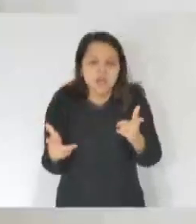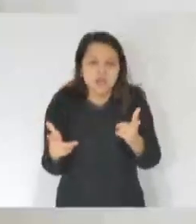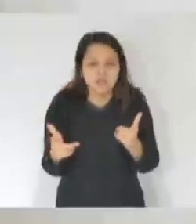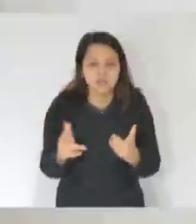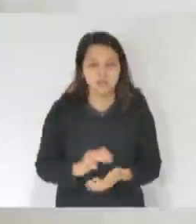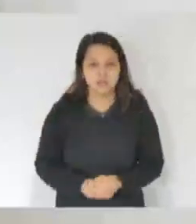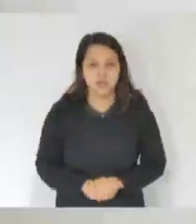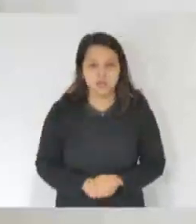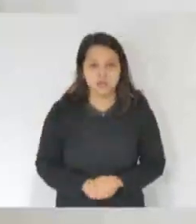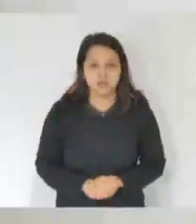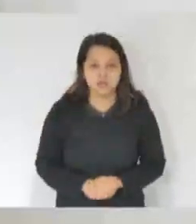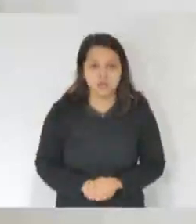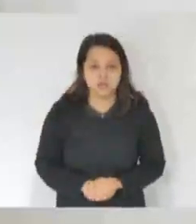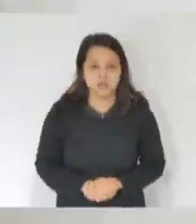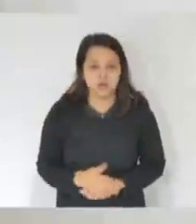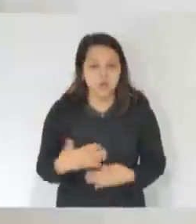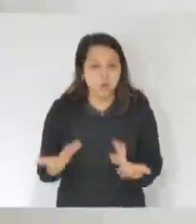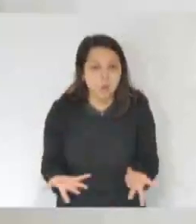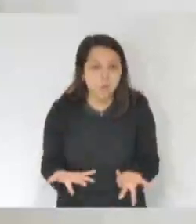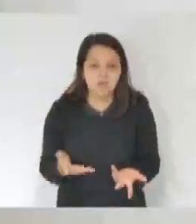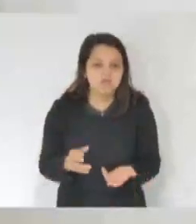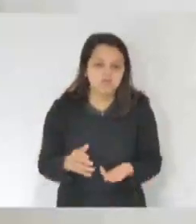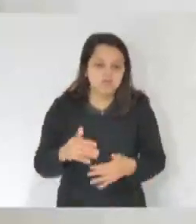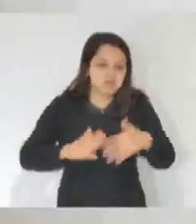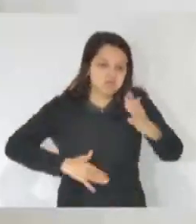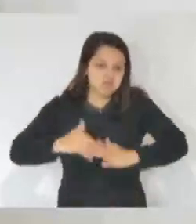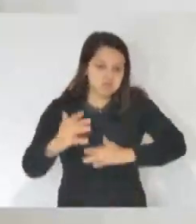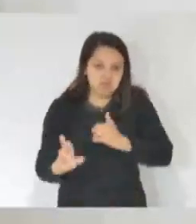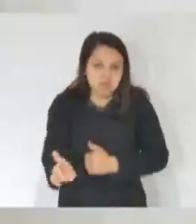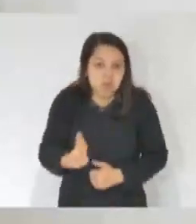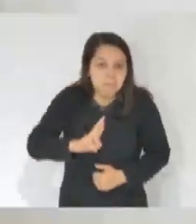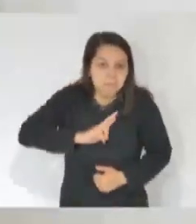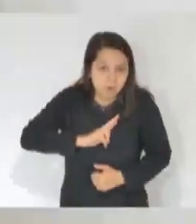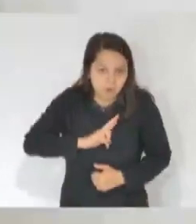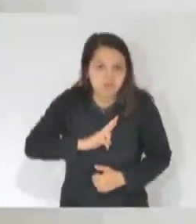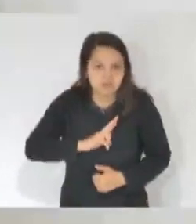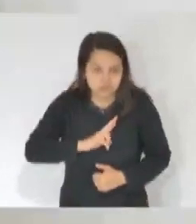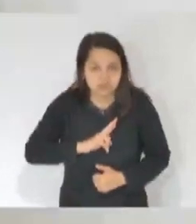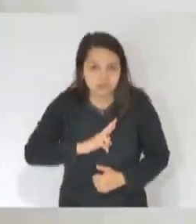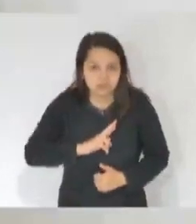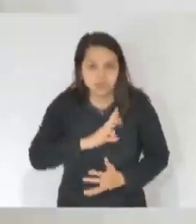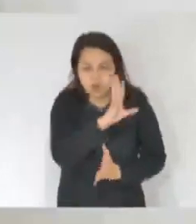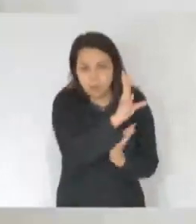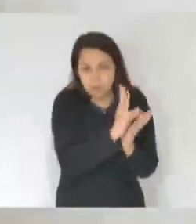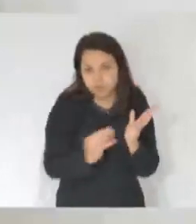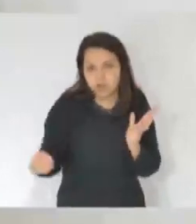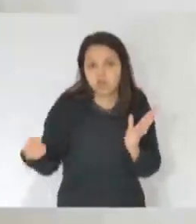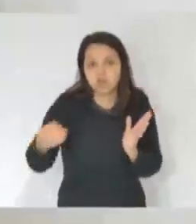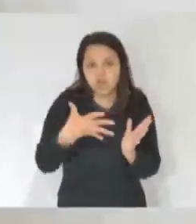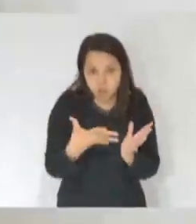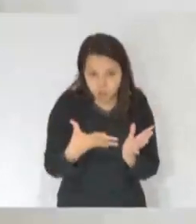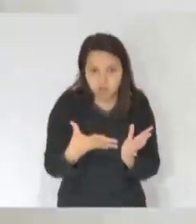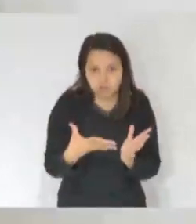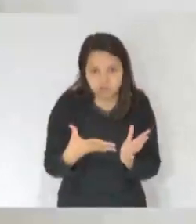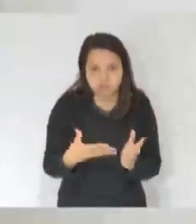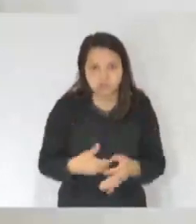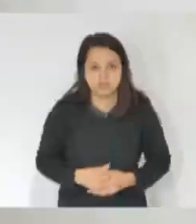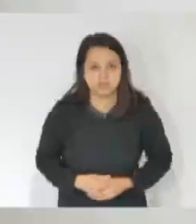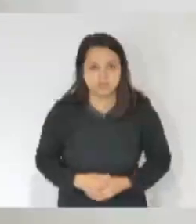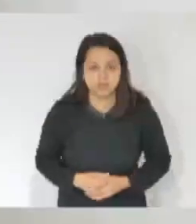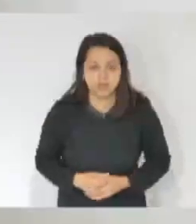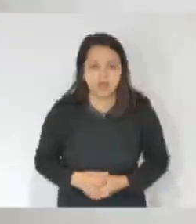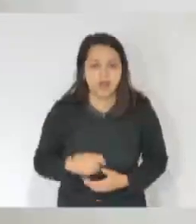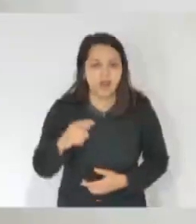algo que dê respostas a esse novo modelo e a todo esse novo paradigma que surge, lá